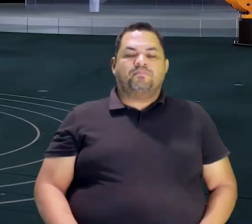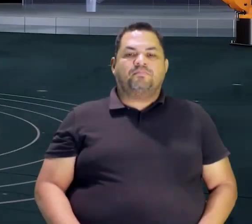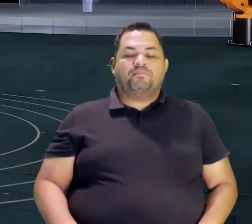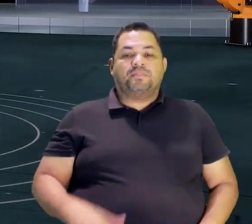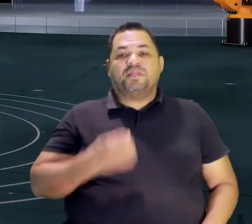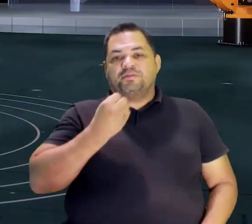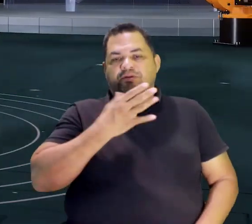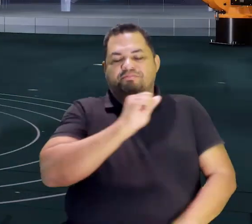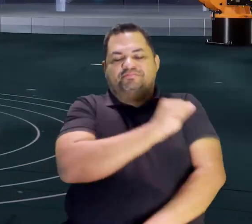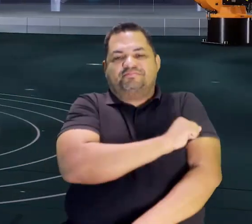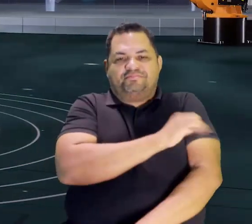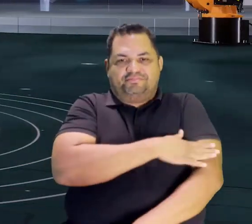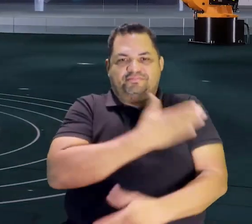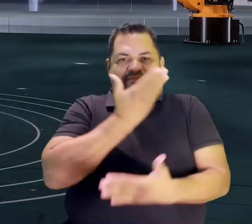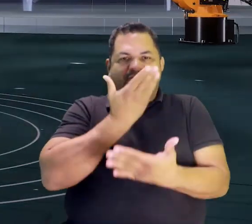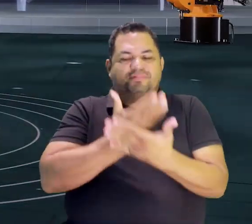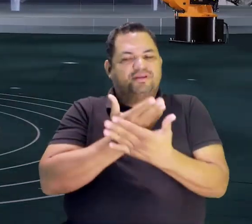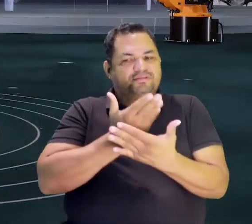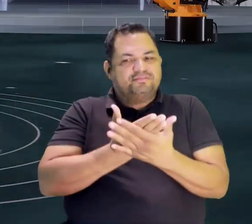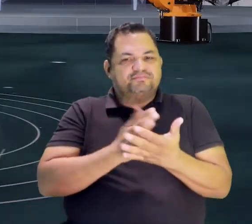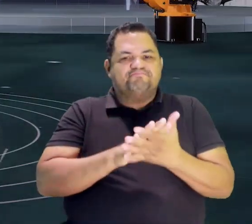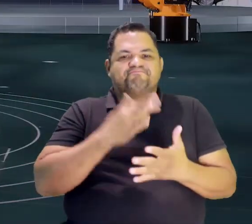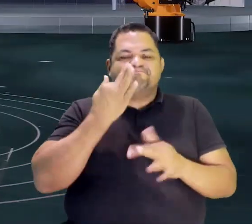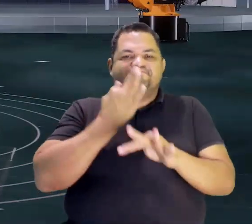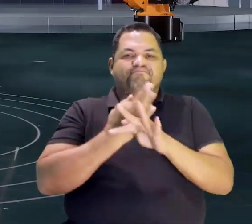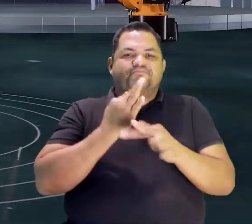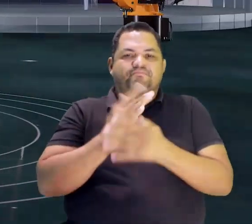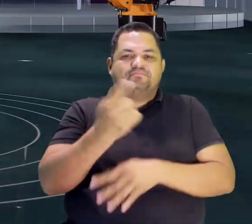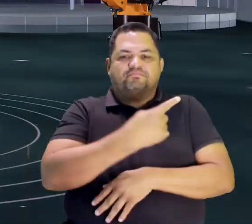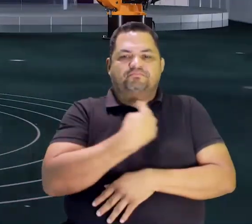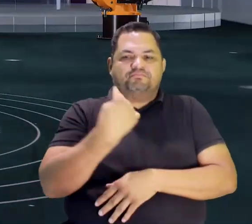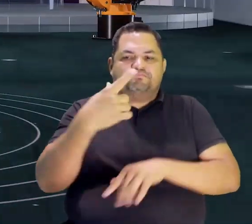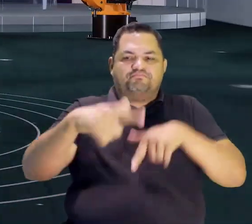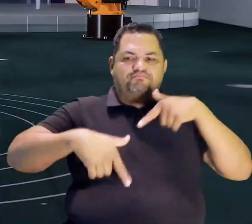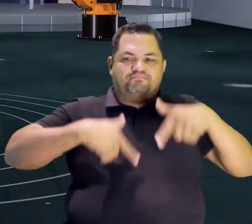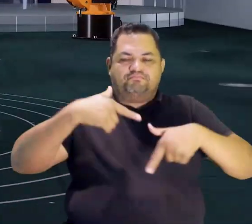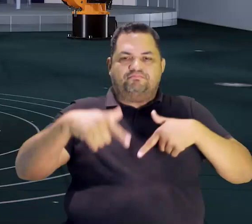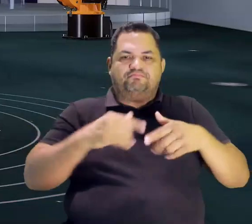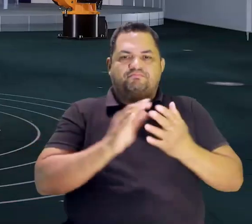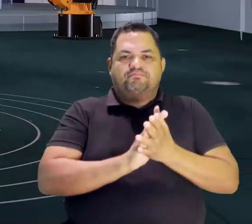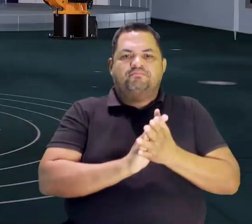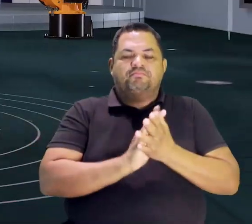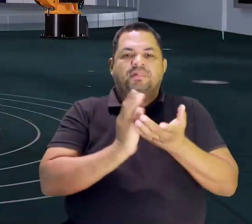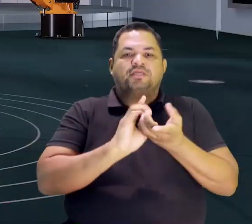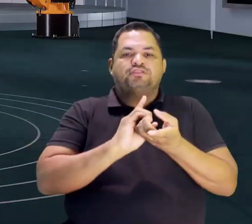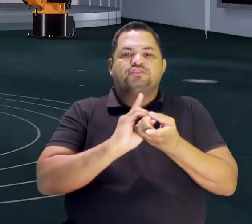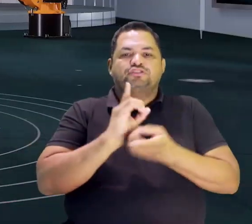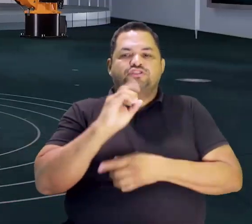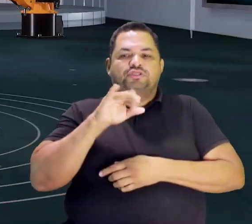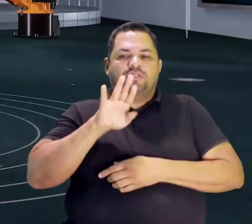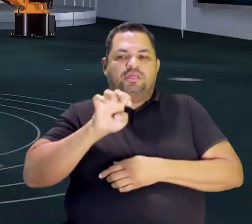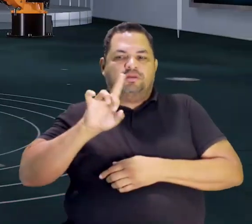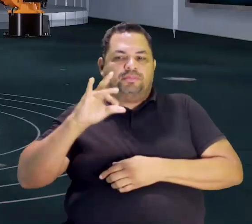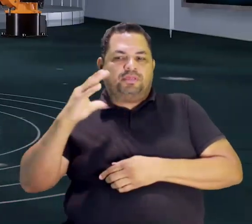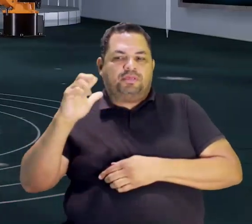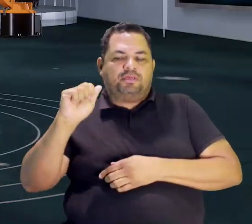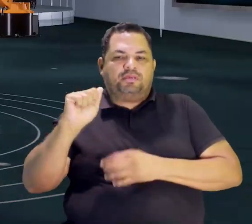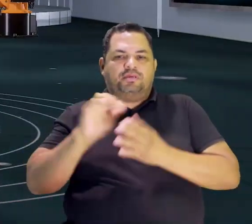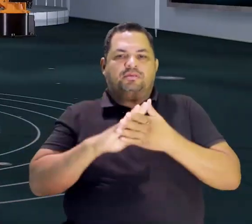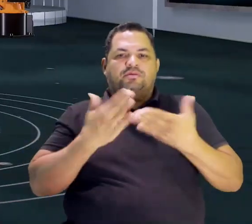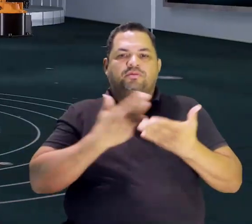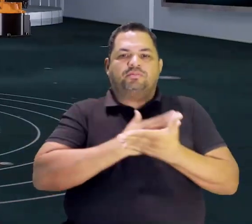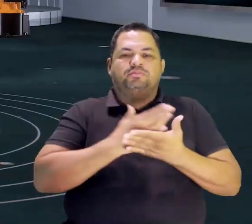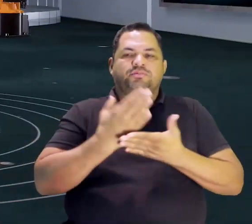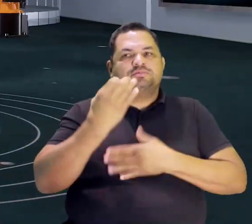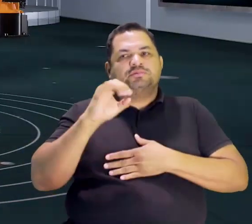Muito bem, galera. Estamos com mais uma aula de física. Nós estamos trabalhando aí já a parte da dinâmica, né? Nós já começamos na